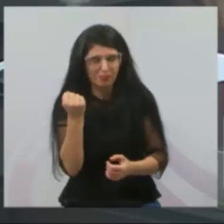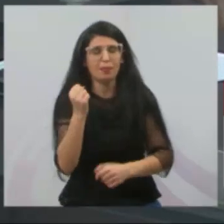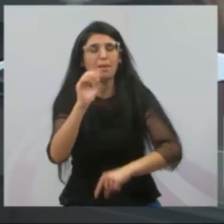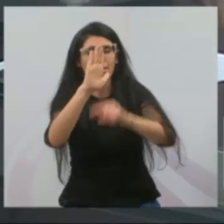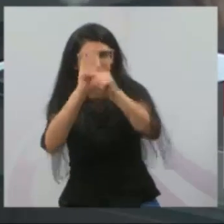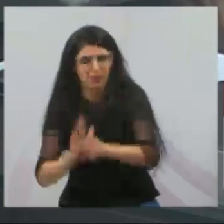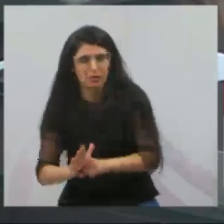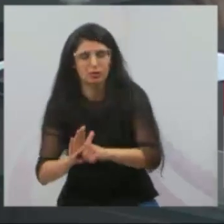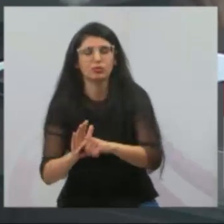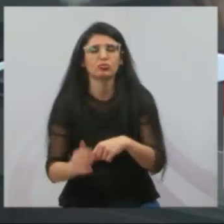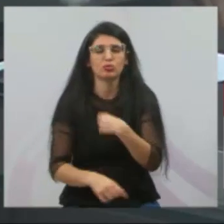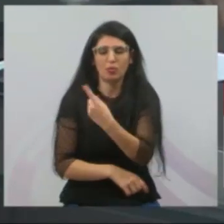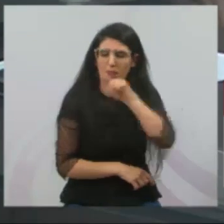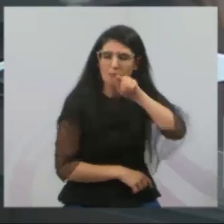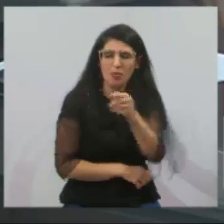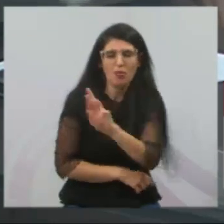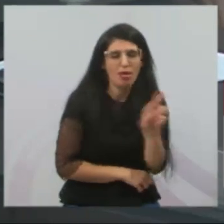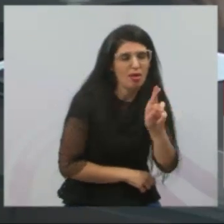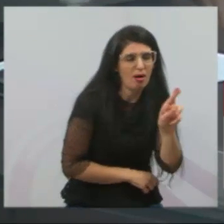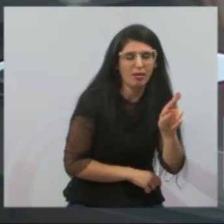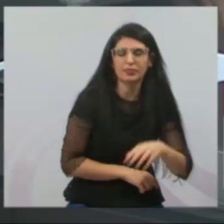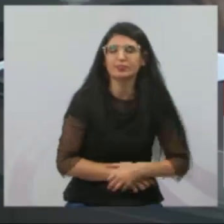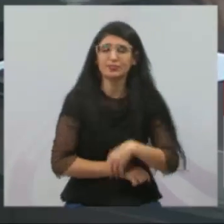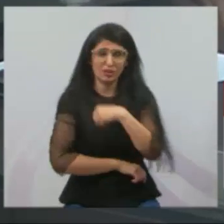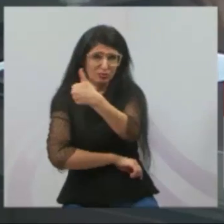10 para 12,95.